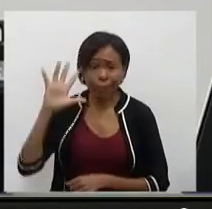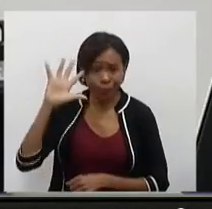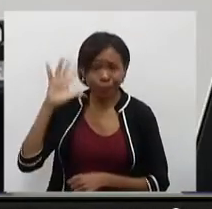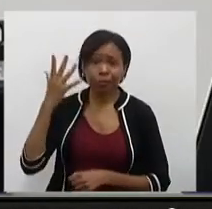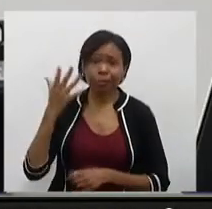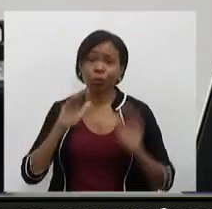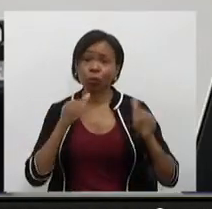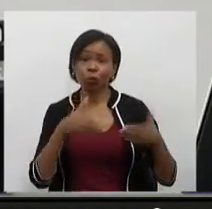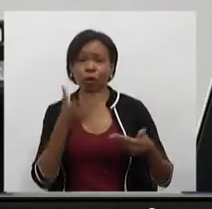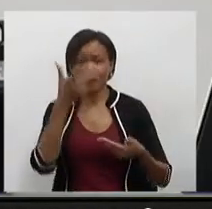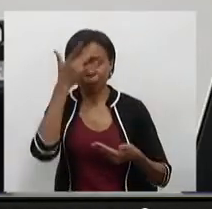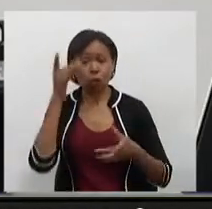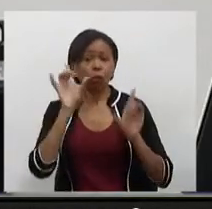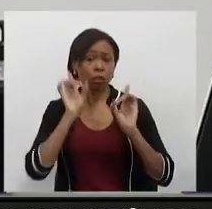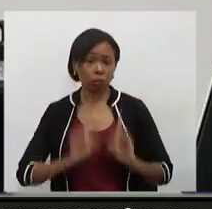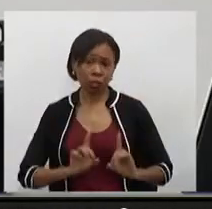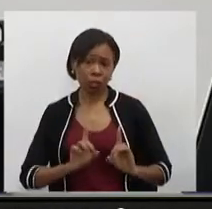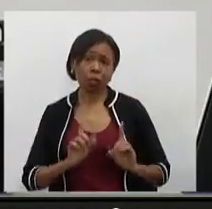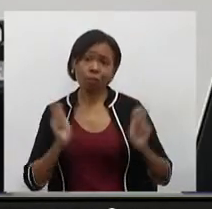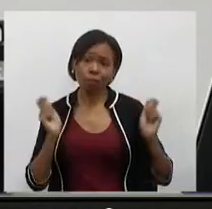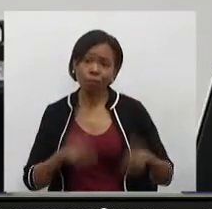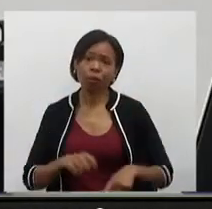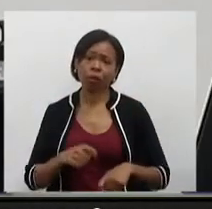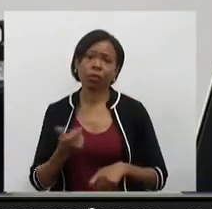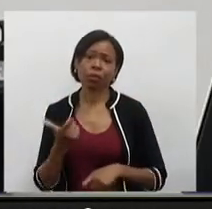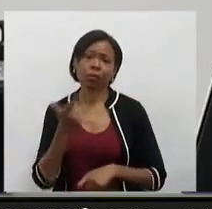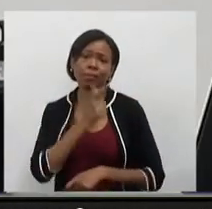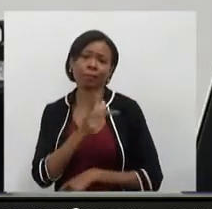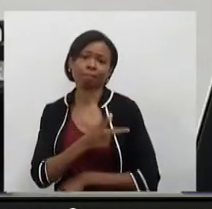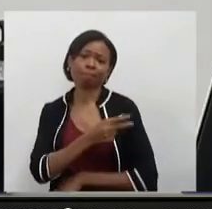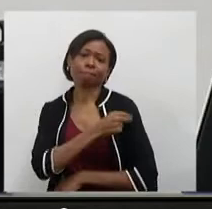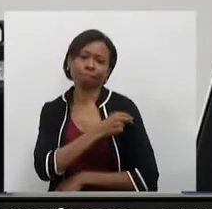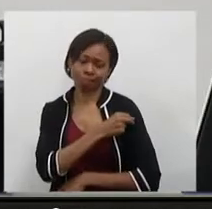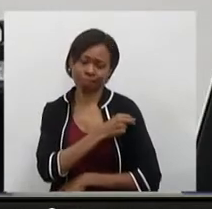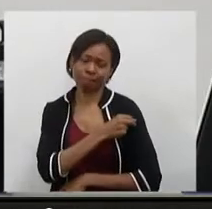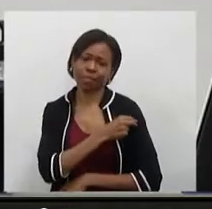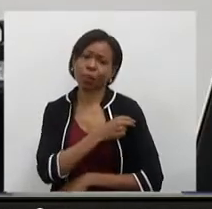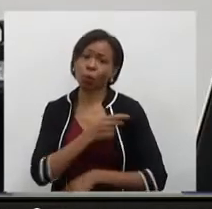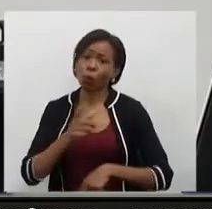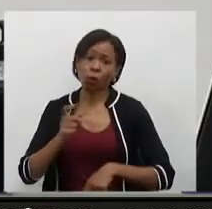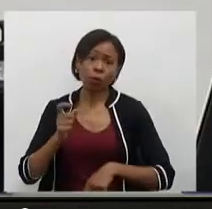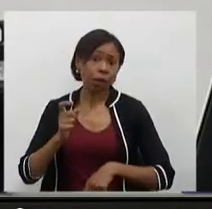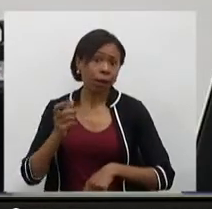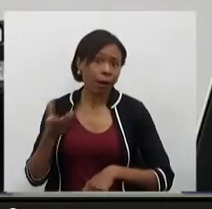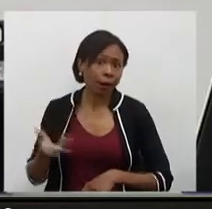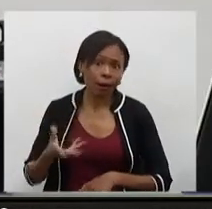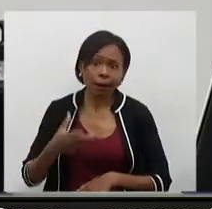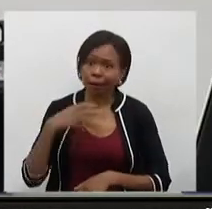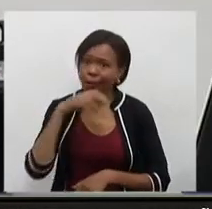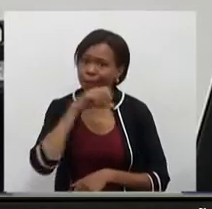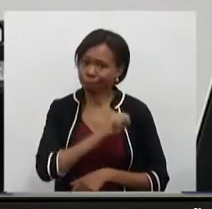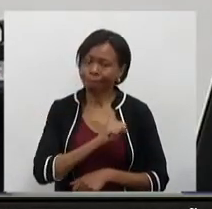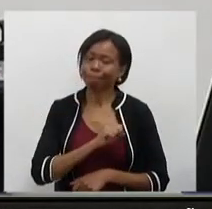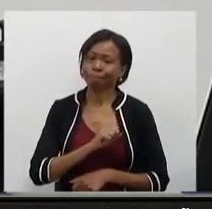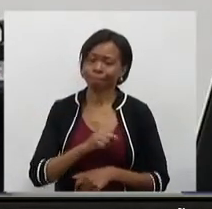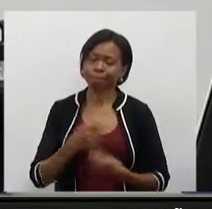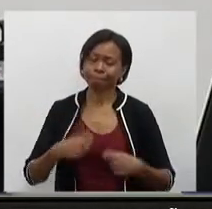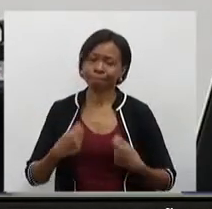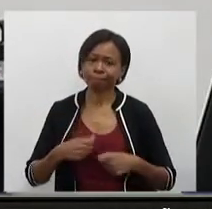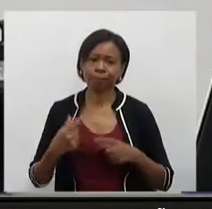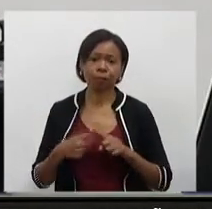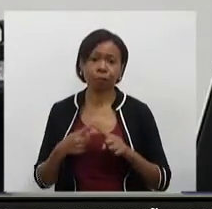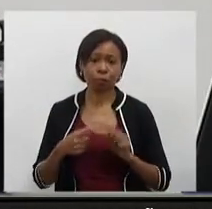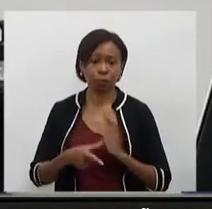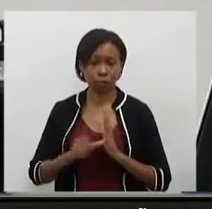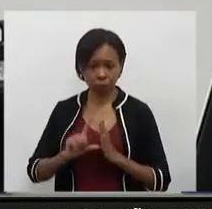com deficiência recebam as doses da vacina o mais rápido possível, porque, como já disseram todos